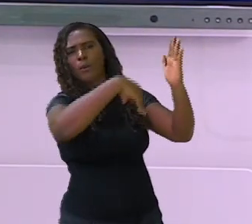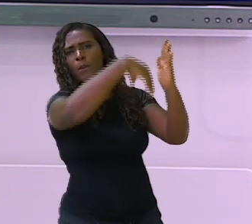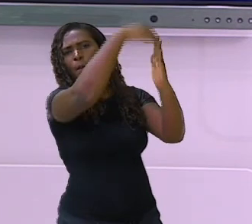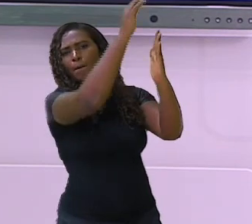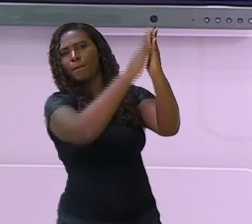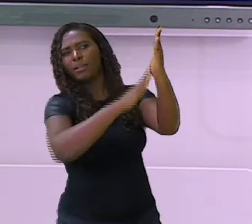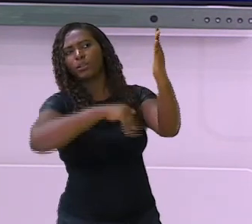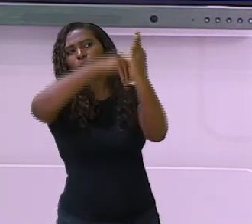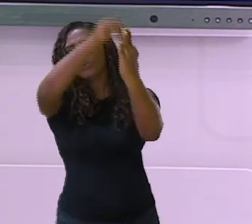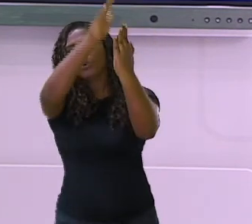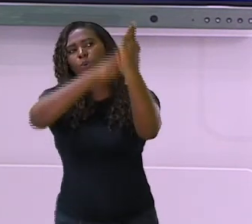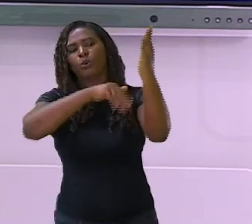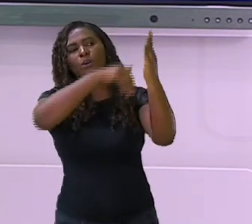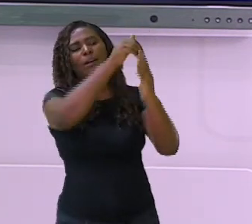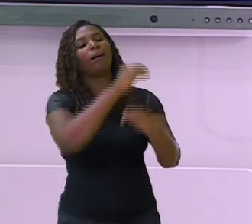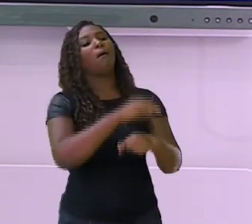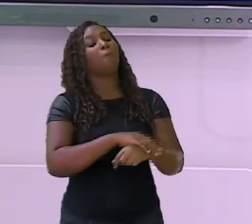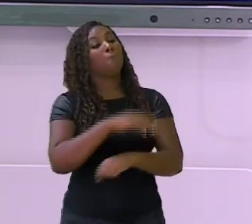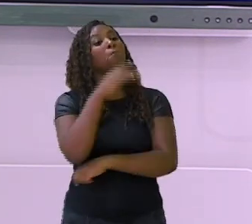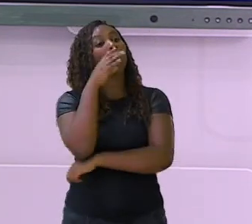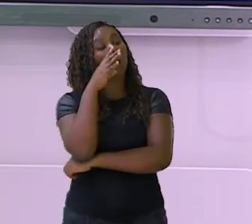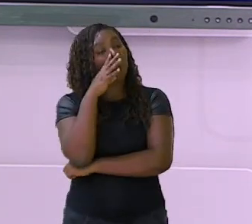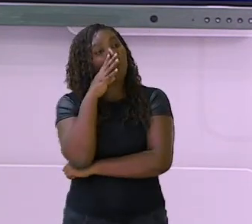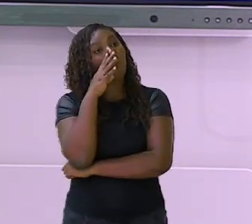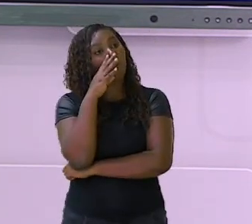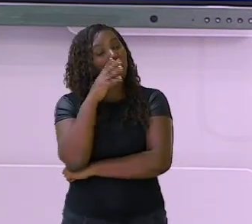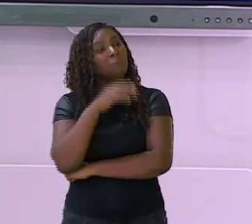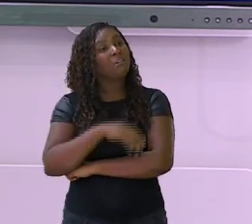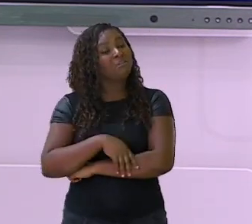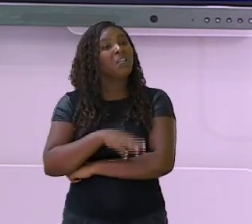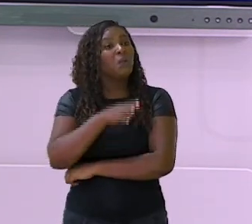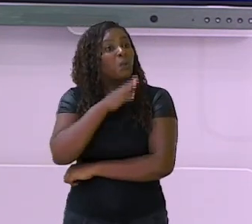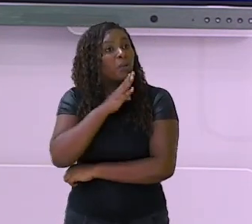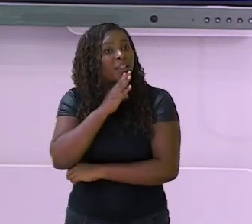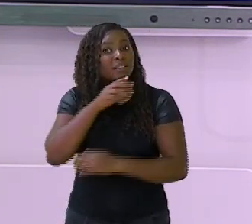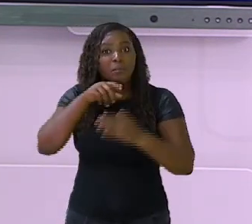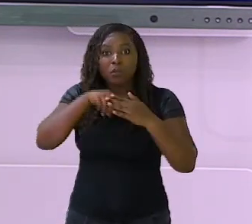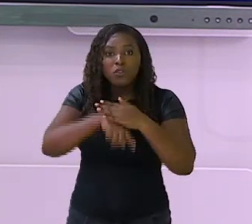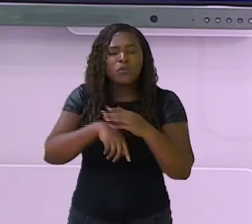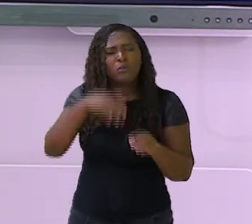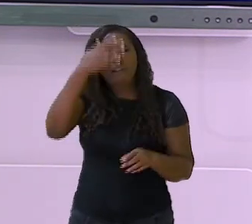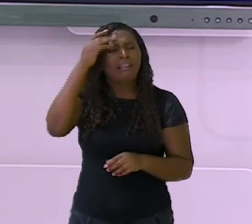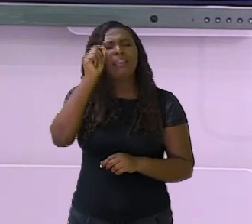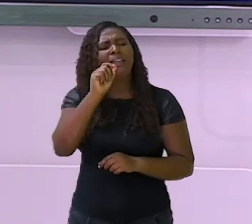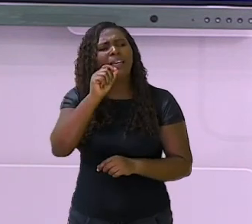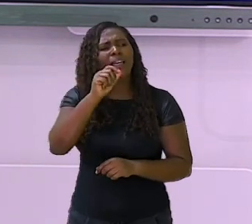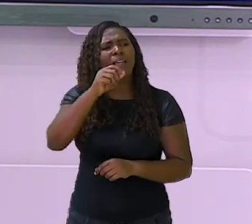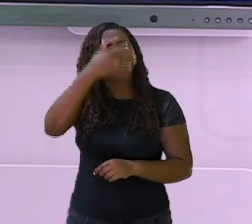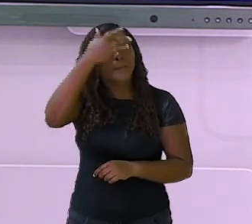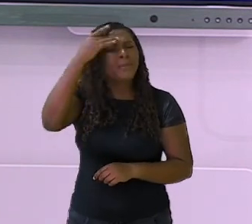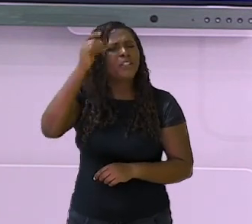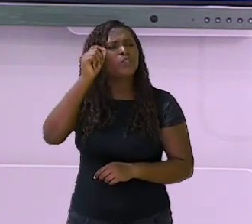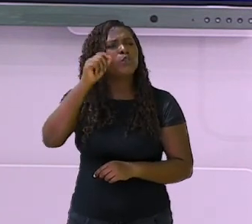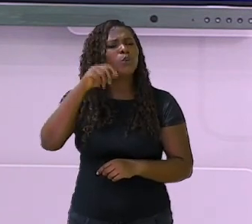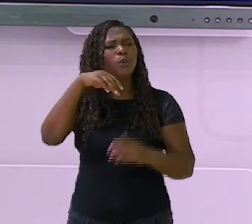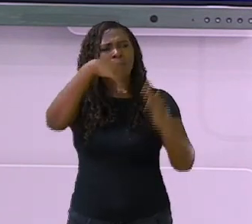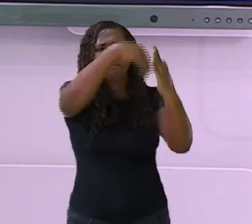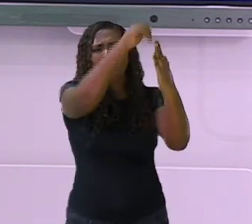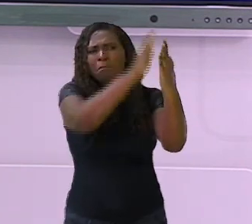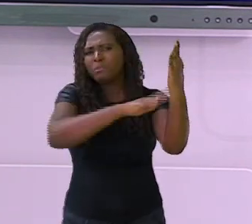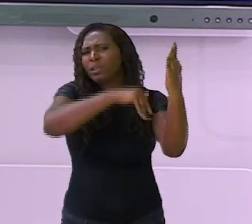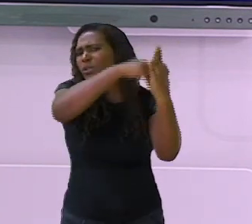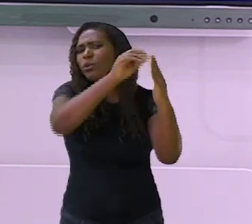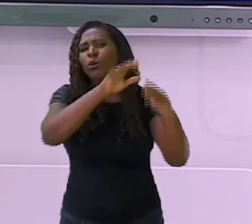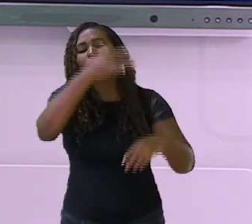cada pintor. Então, a gente vai conhecer um pouco mais sobre aquele pintor, a gente vai conhecer um pouco mais sobre o outro, existem formas diferentes. Então, é um lugar